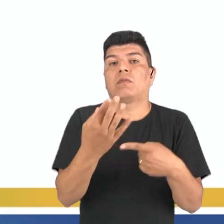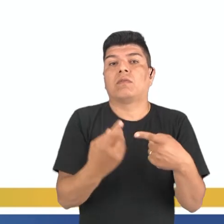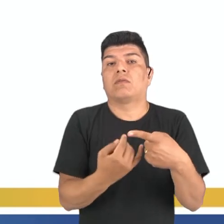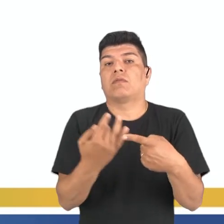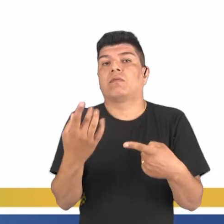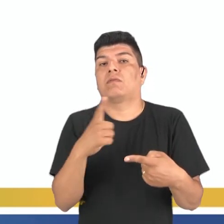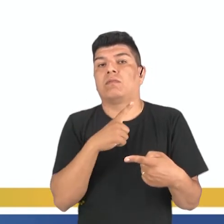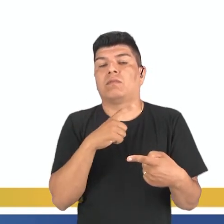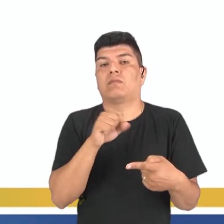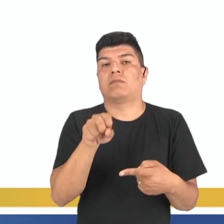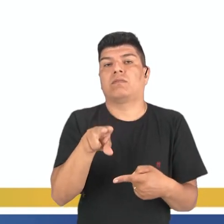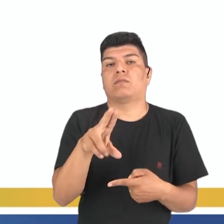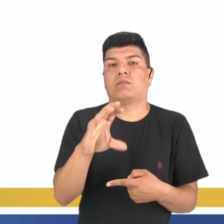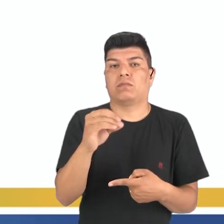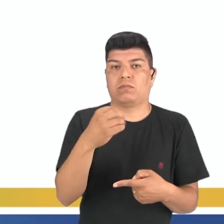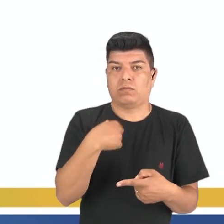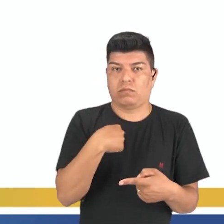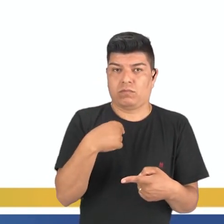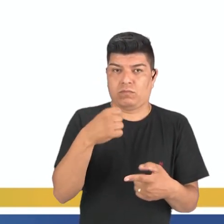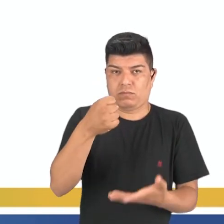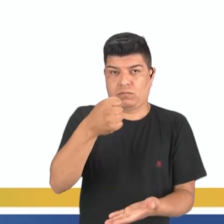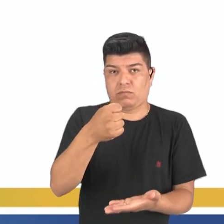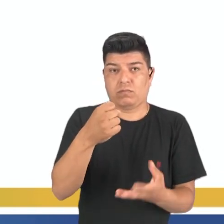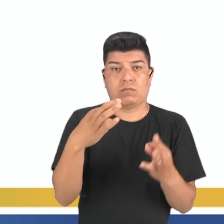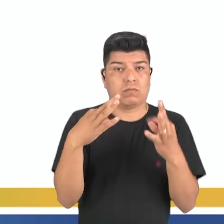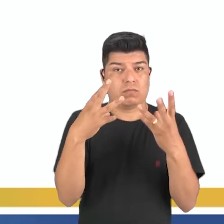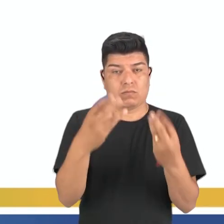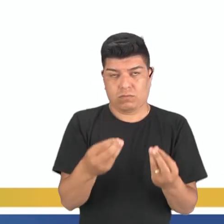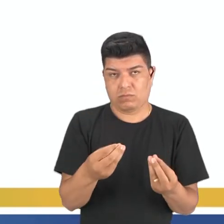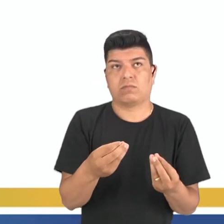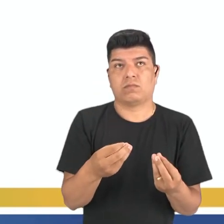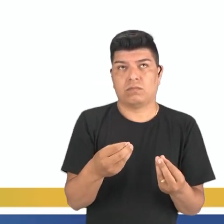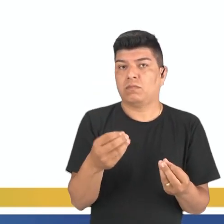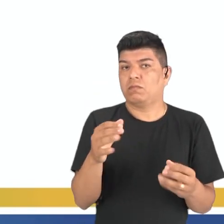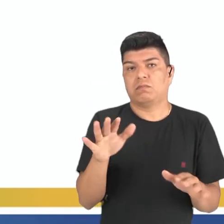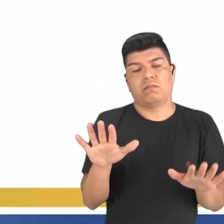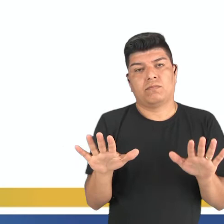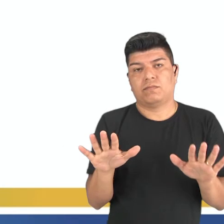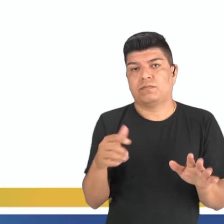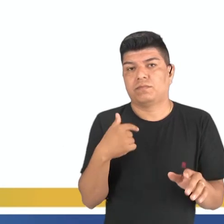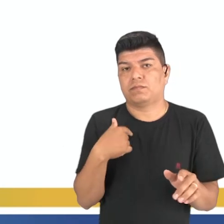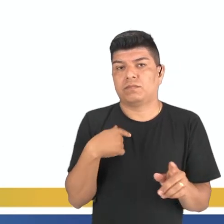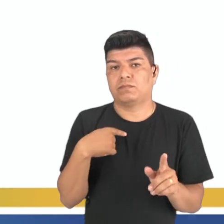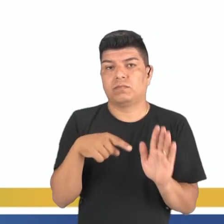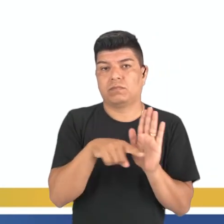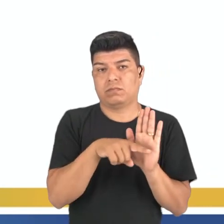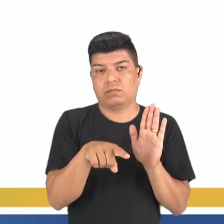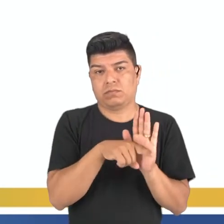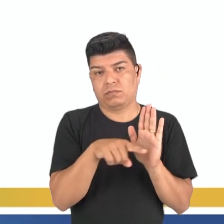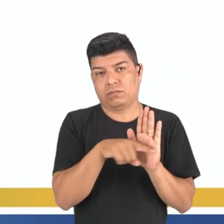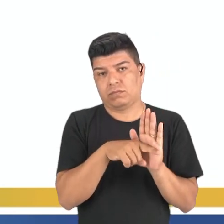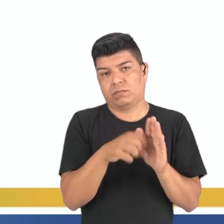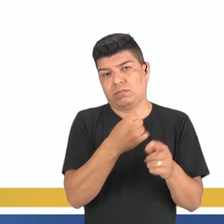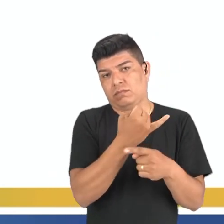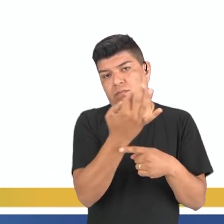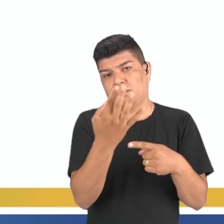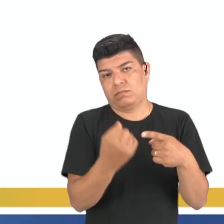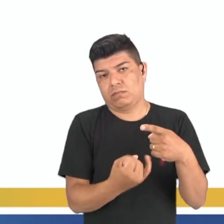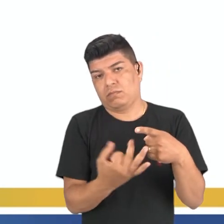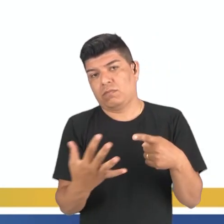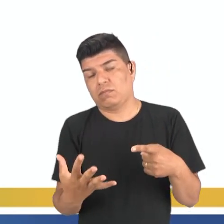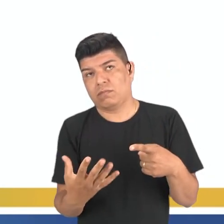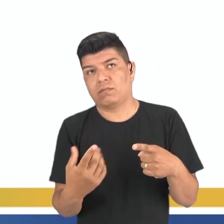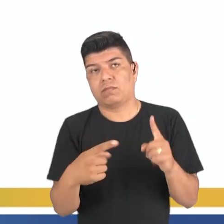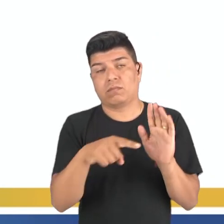na jarra em relação à sua capacidade total? Então aqui a gente basicamente vai fazer uma subtração de frações. A gente